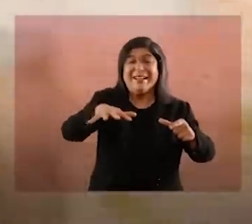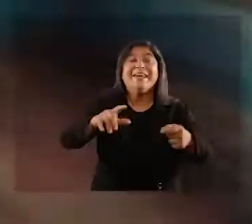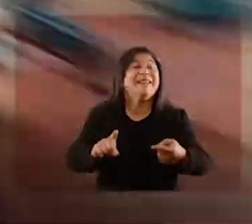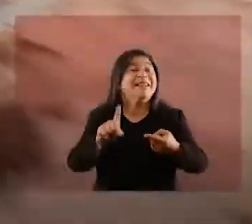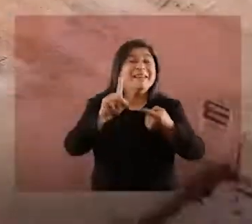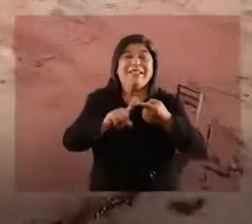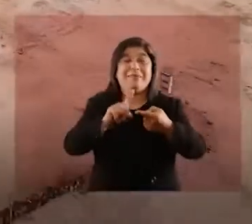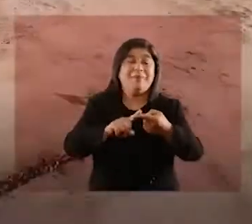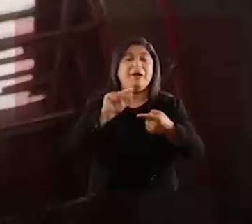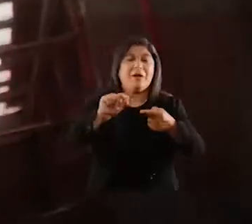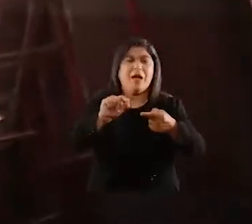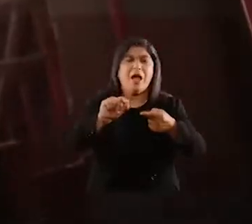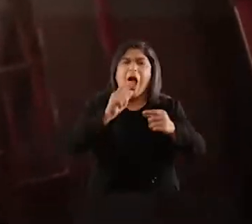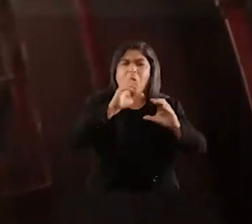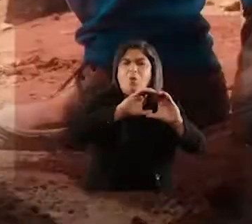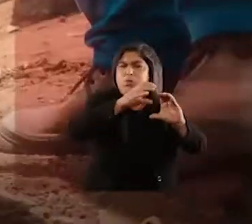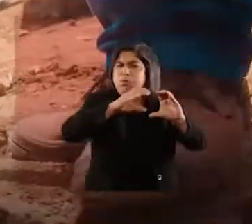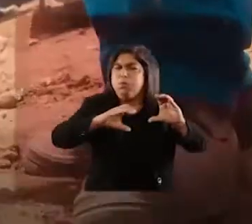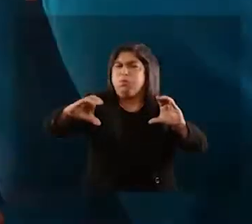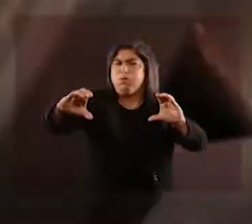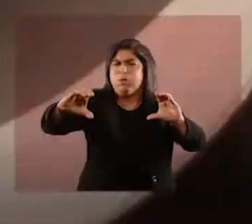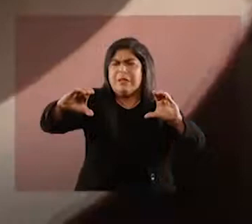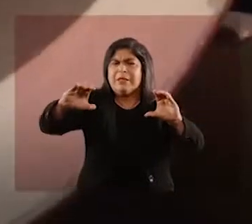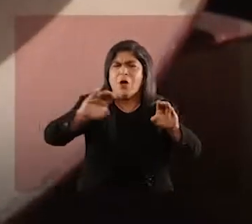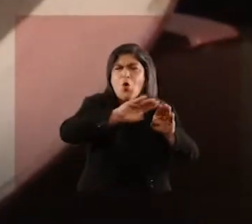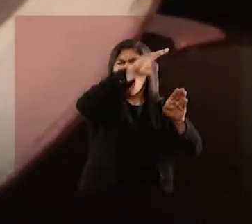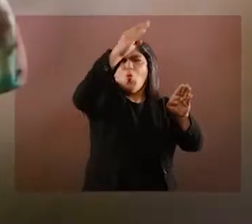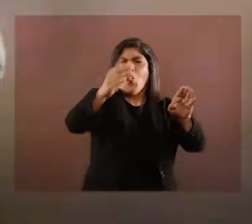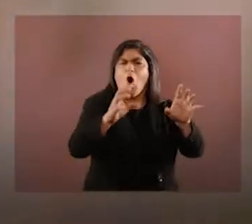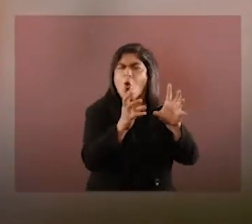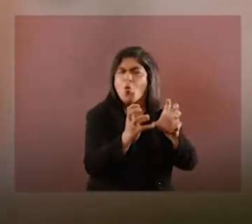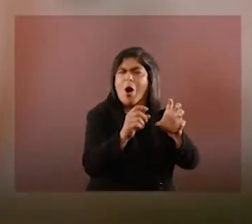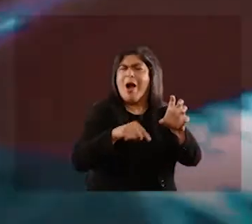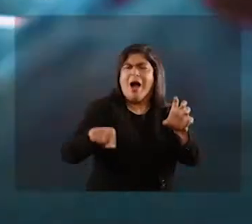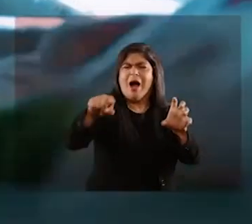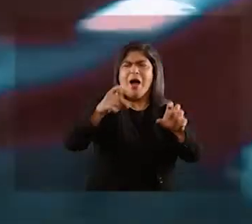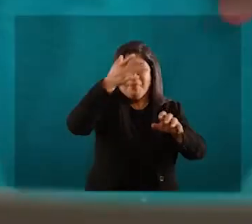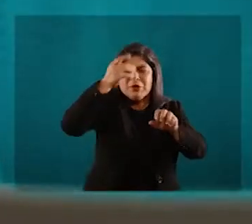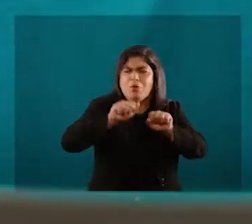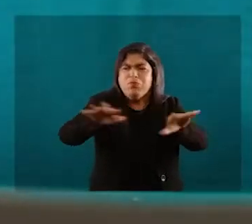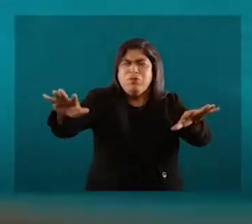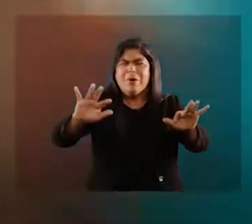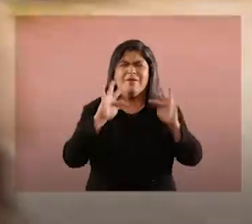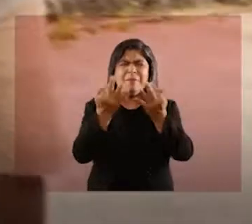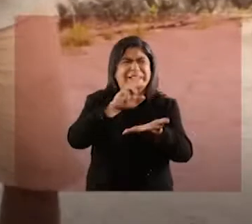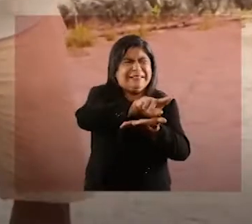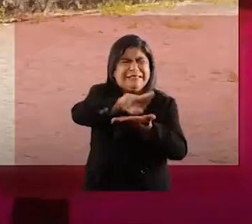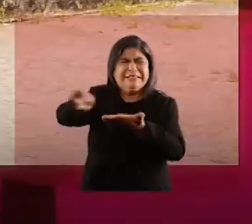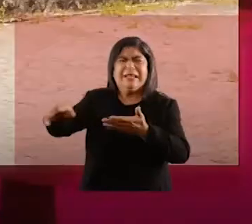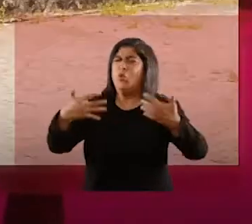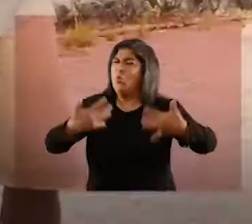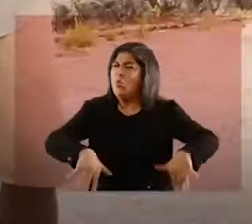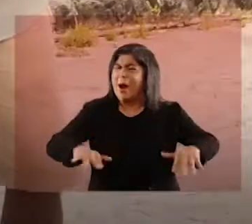Vai, Paraíba. Tem também o sistema adutor do Curimataú, que vai levar água de qualidade para milhares de famílias.